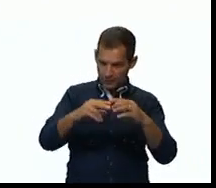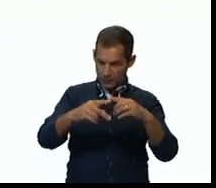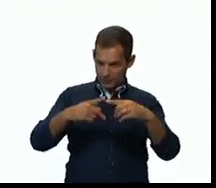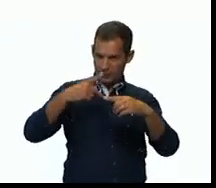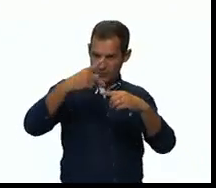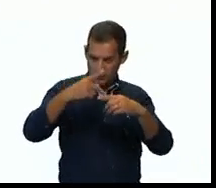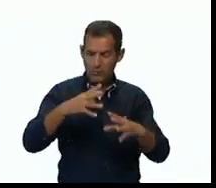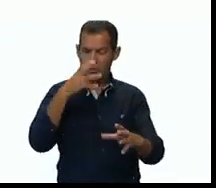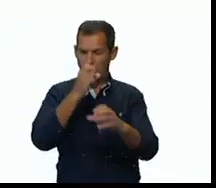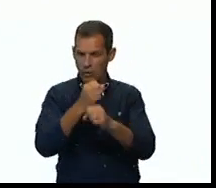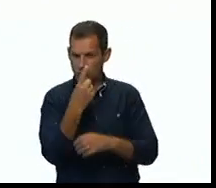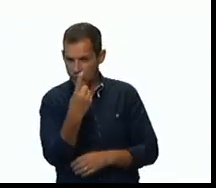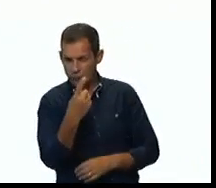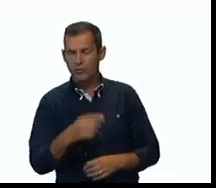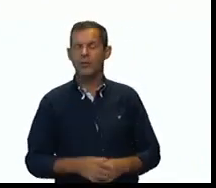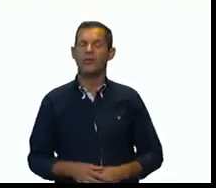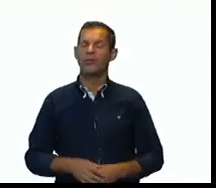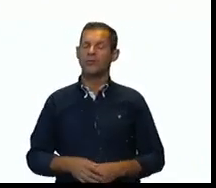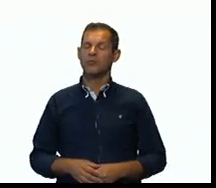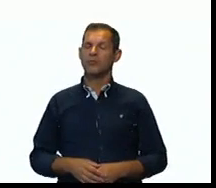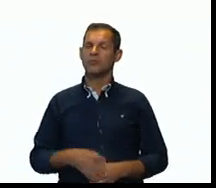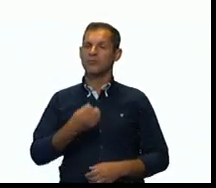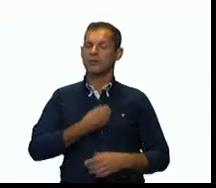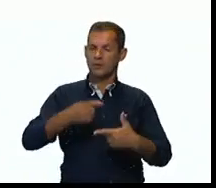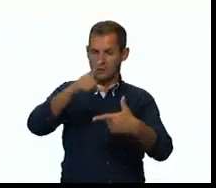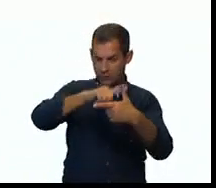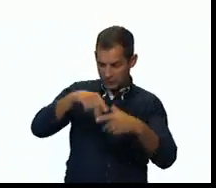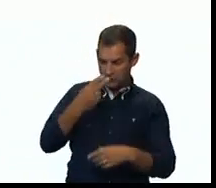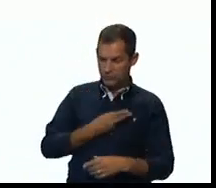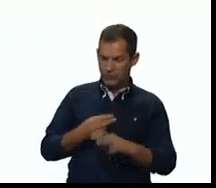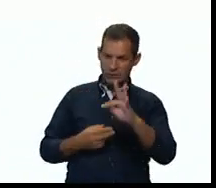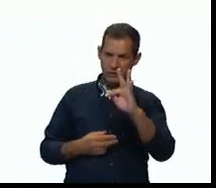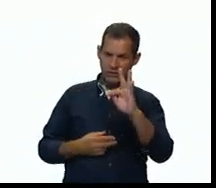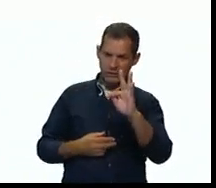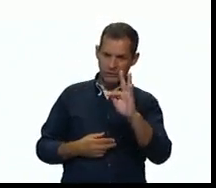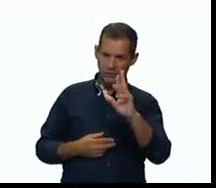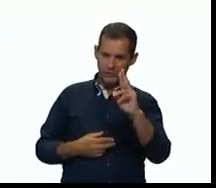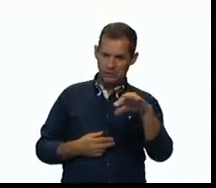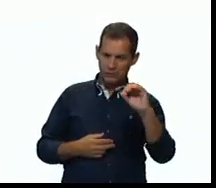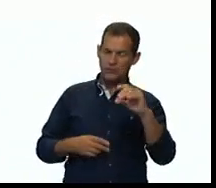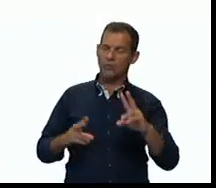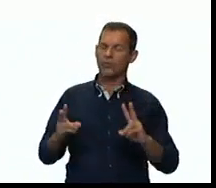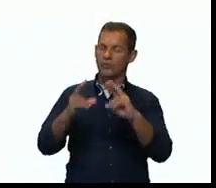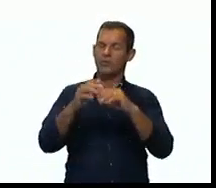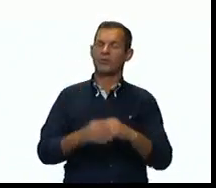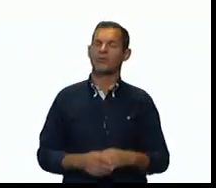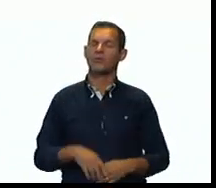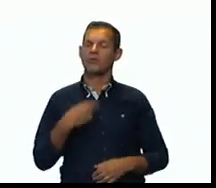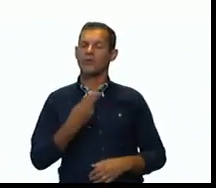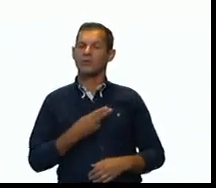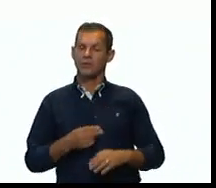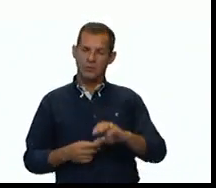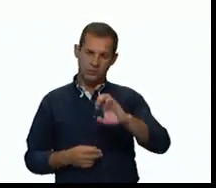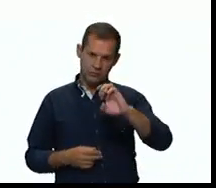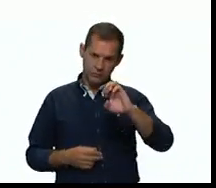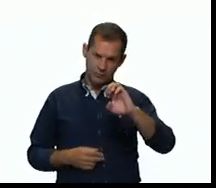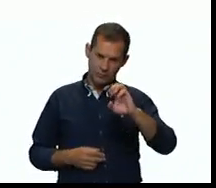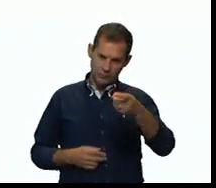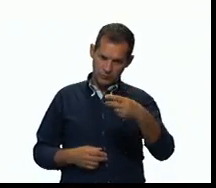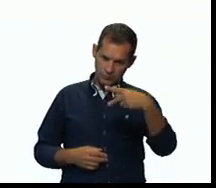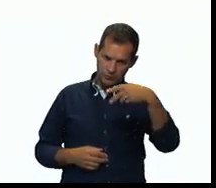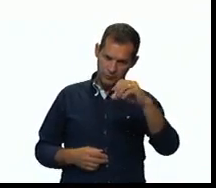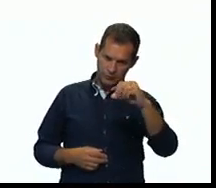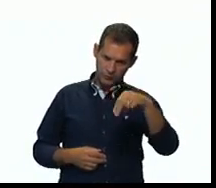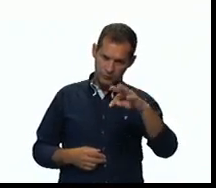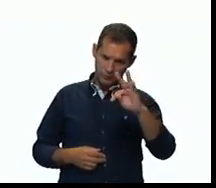potência. Somo 1 no expoente e divido a nossa função pelo valor do expoente. O nosso expoente é 2, então vou somar 1,